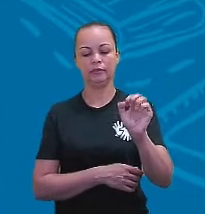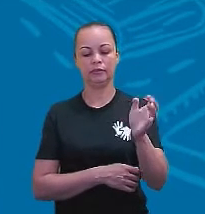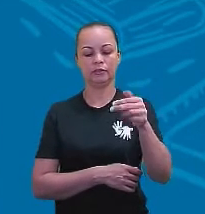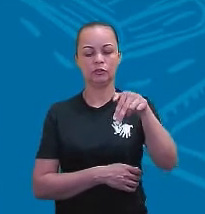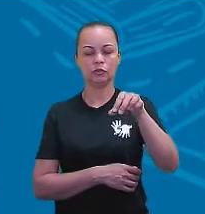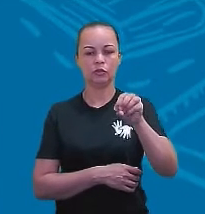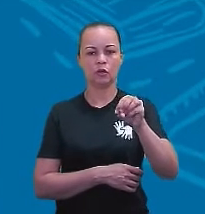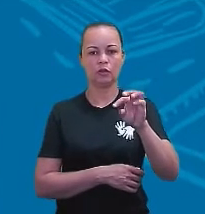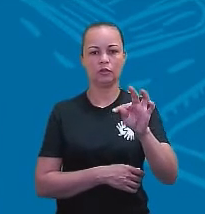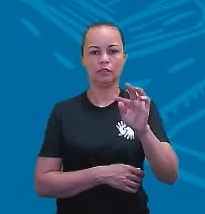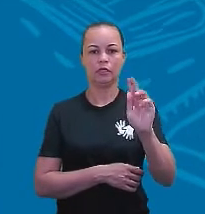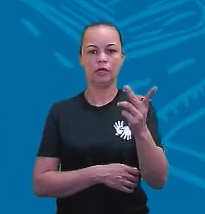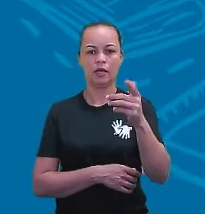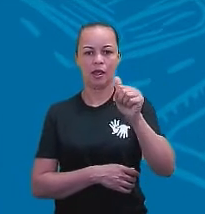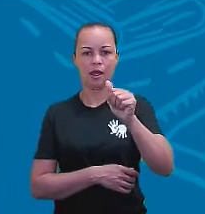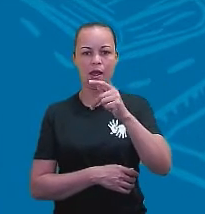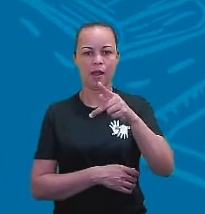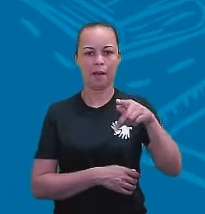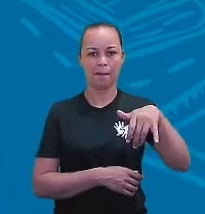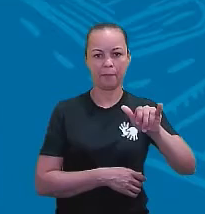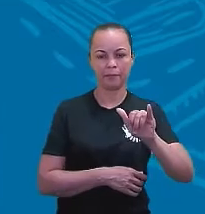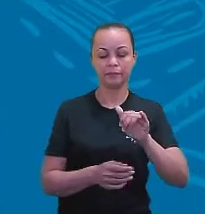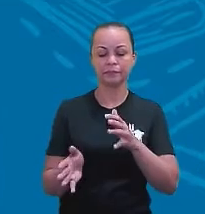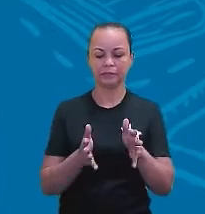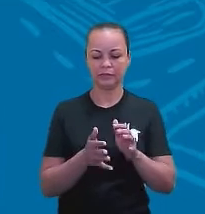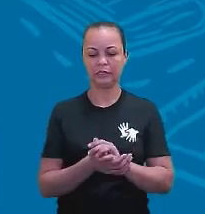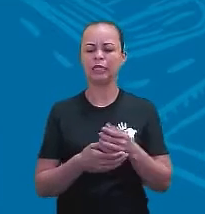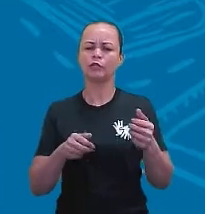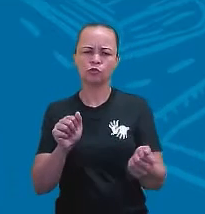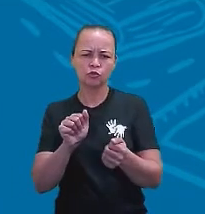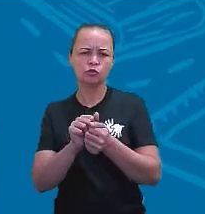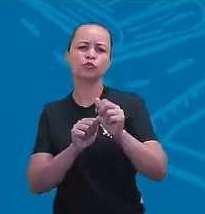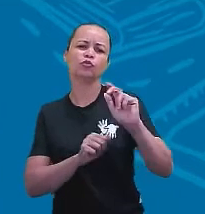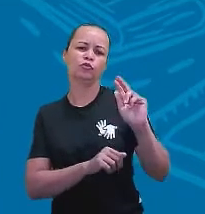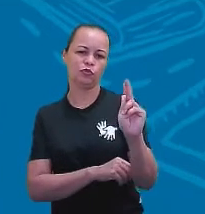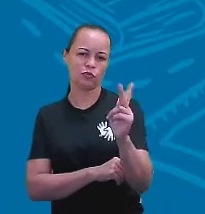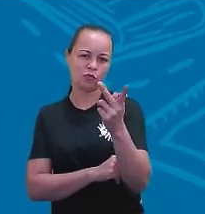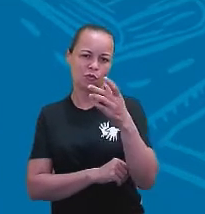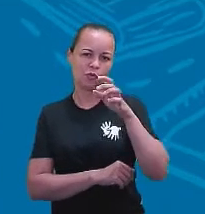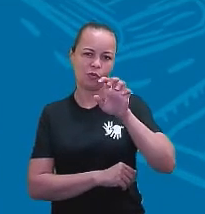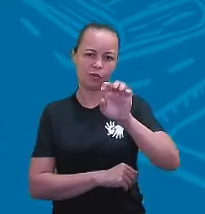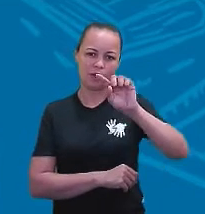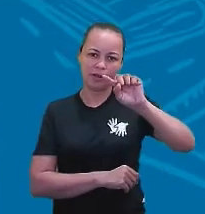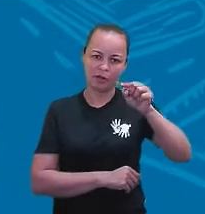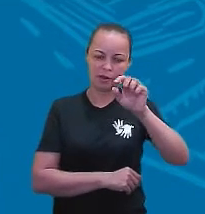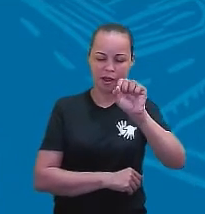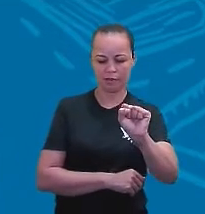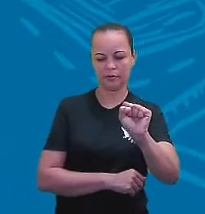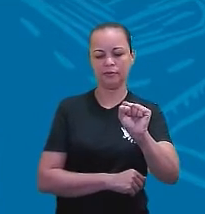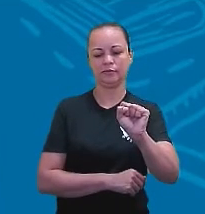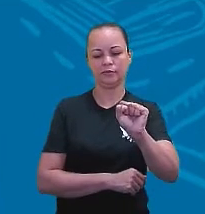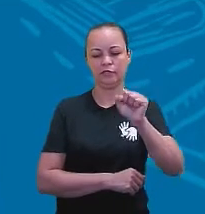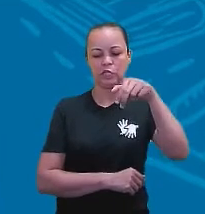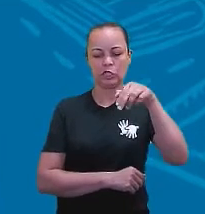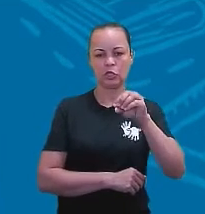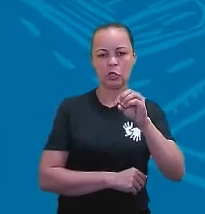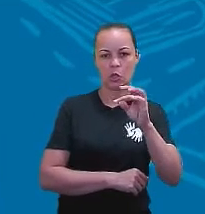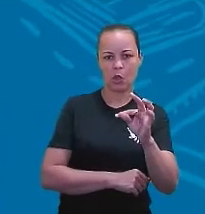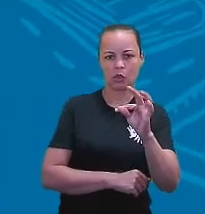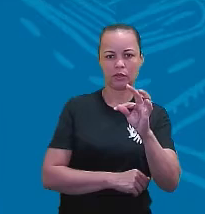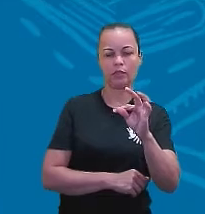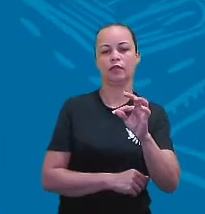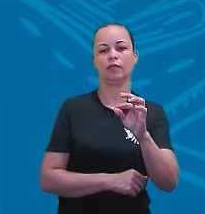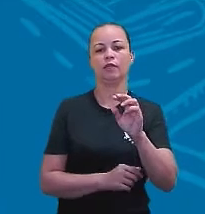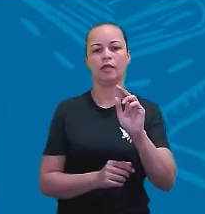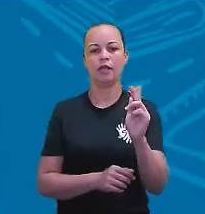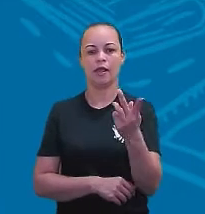apóstrofo, junta aí com o he, então he's not happy. Agora, também é possível outra forma que eu